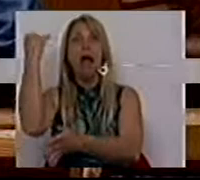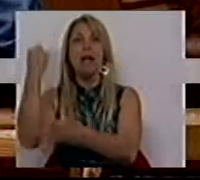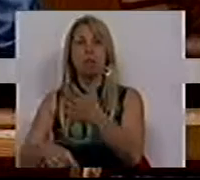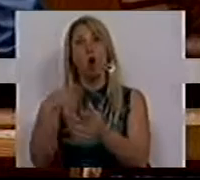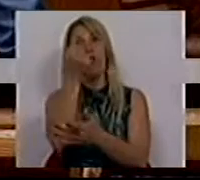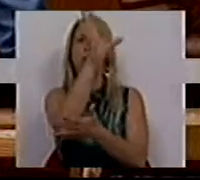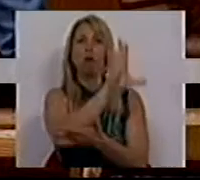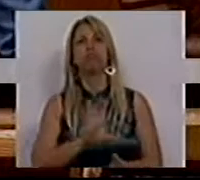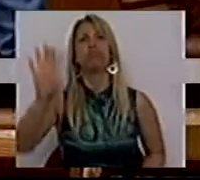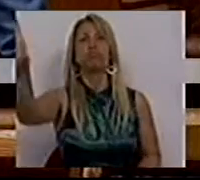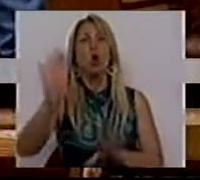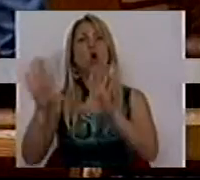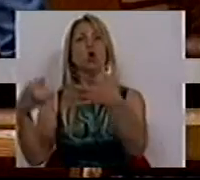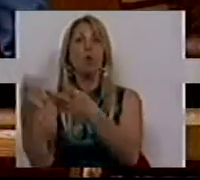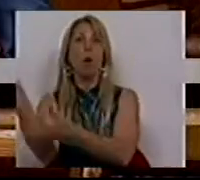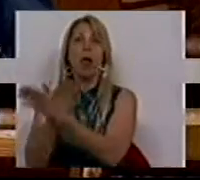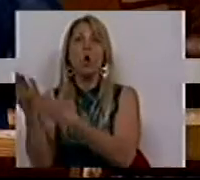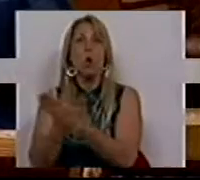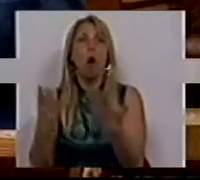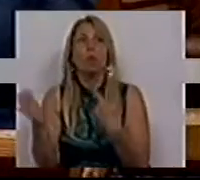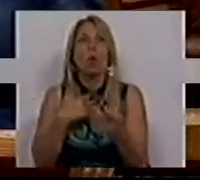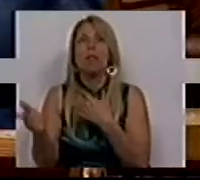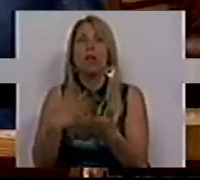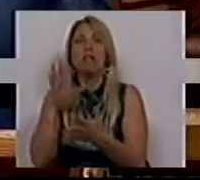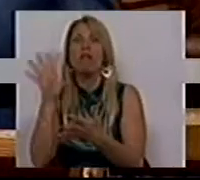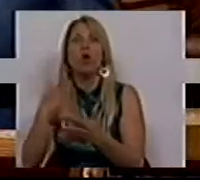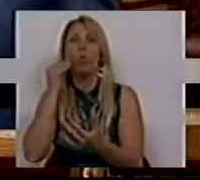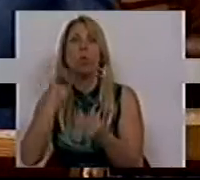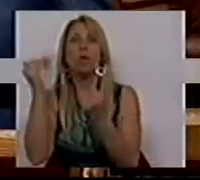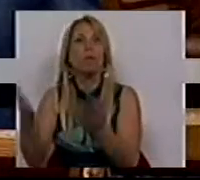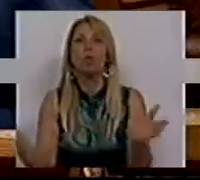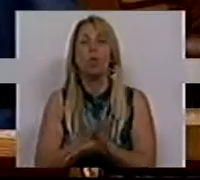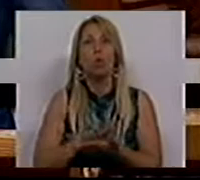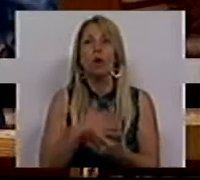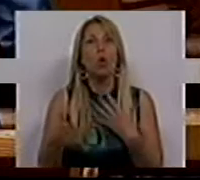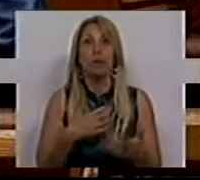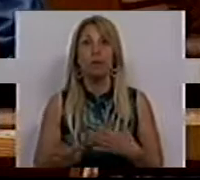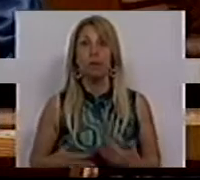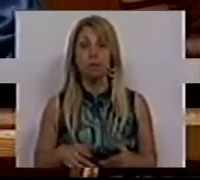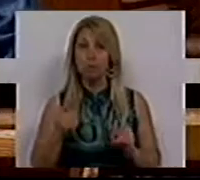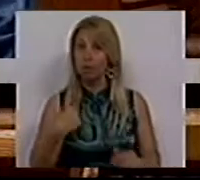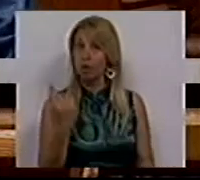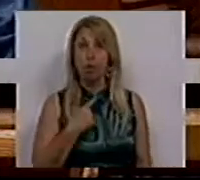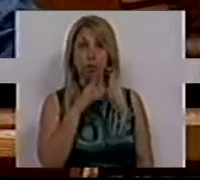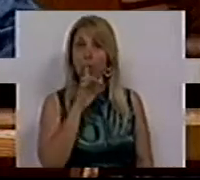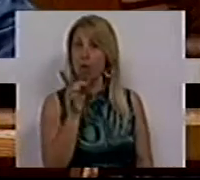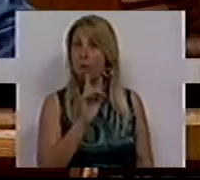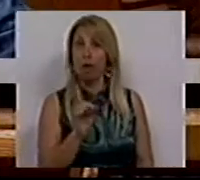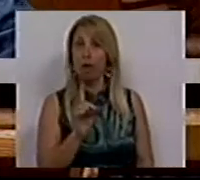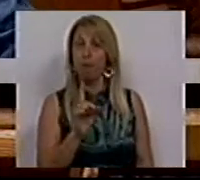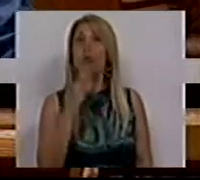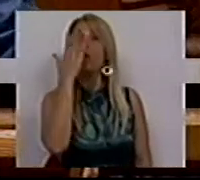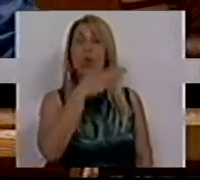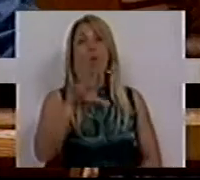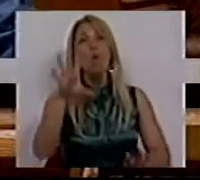grupo económico, seja por que via for. E que não achamos normal e que não nos calamos se o Governo acha